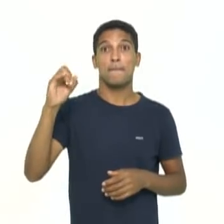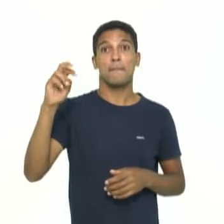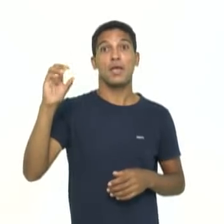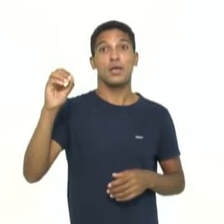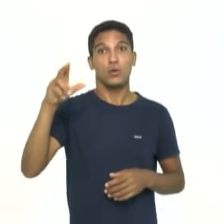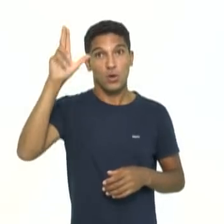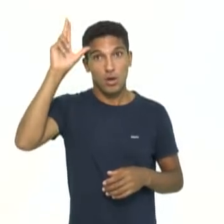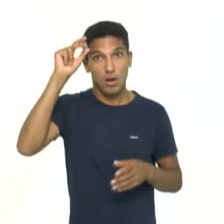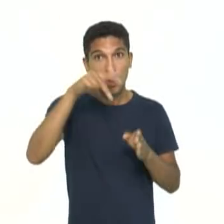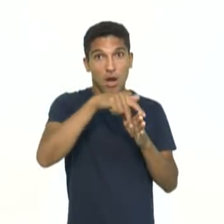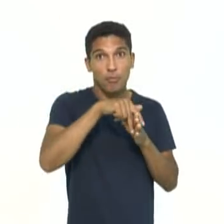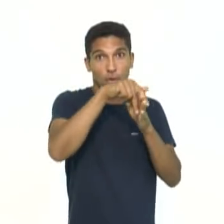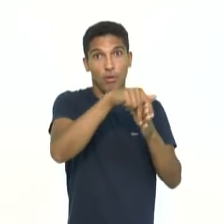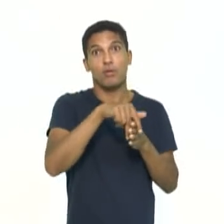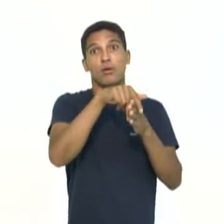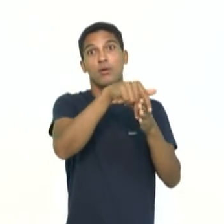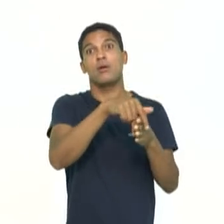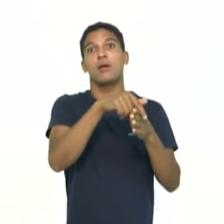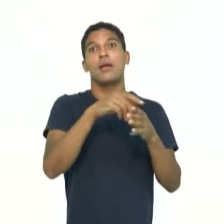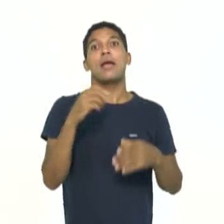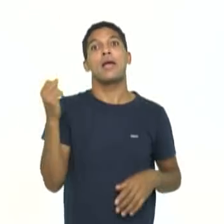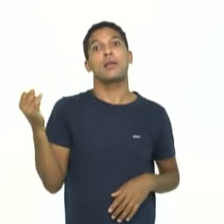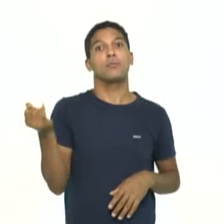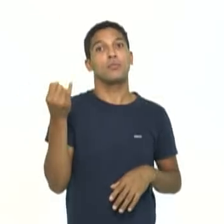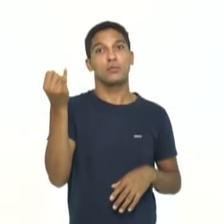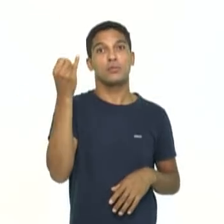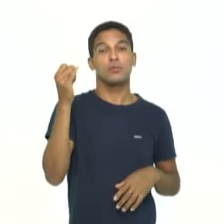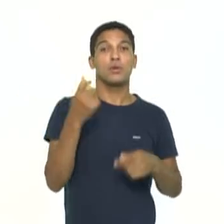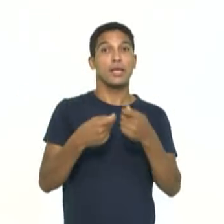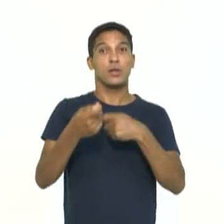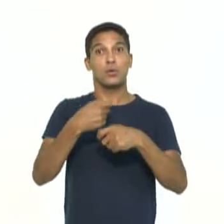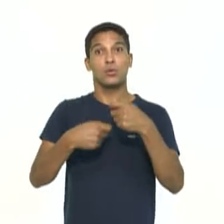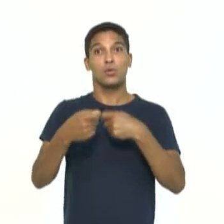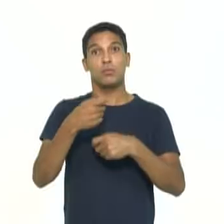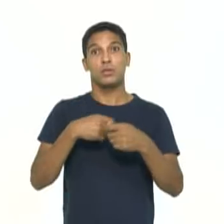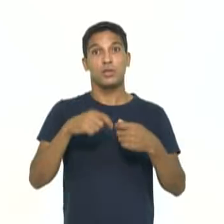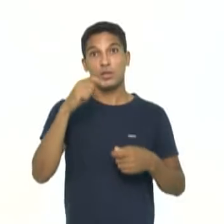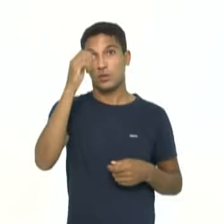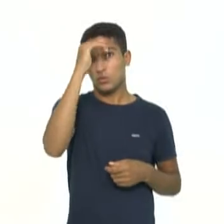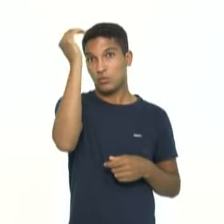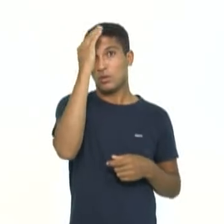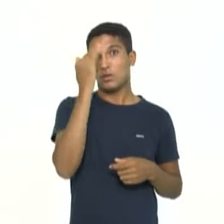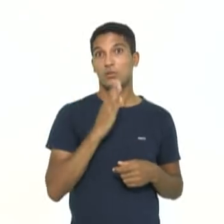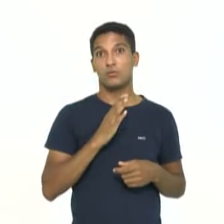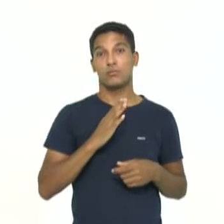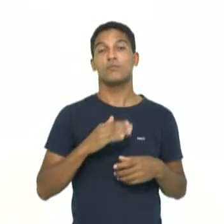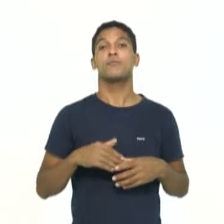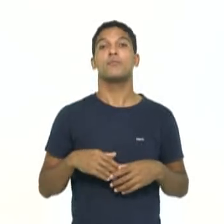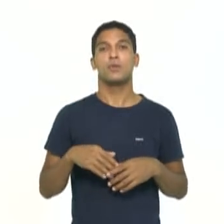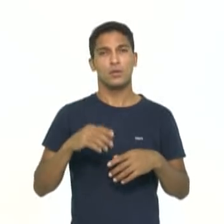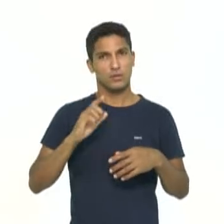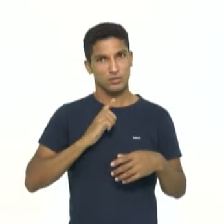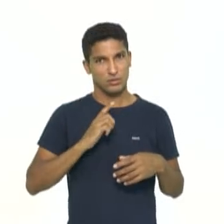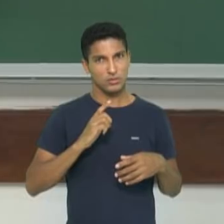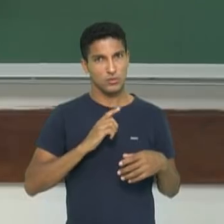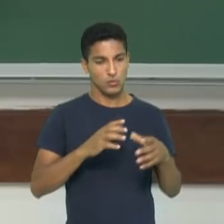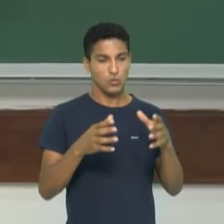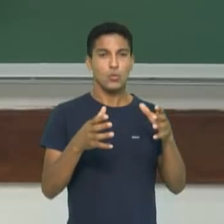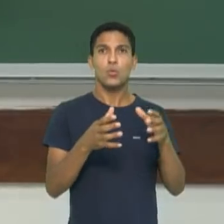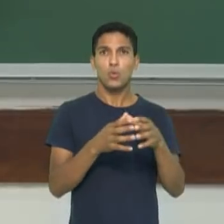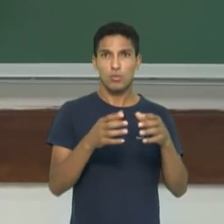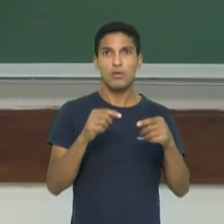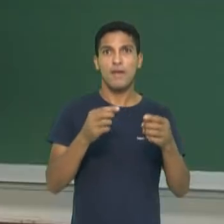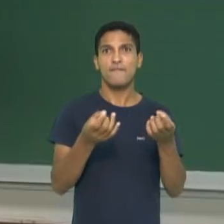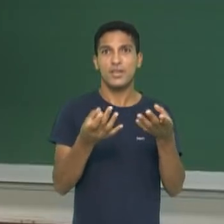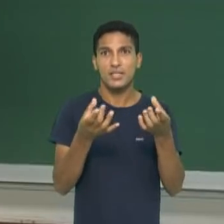eram somente os condutores das mulas ou das tropas, eles eram comerciantes, né? E eles faziam comércio de mulas, cavalo,